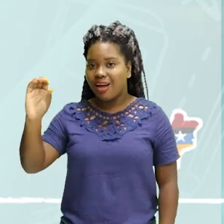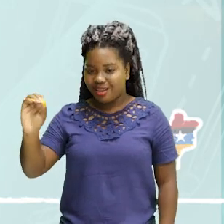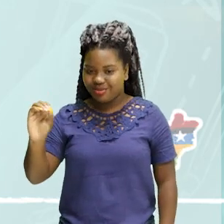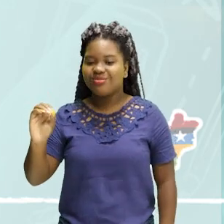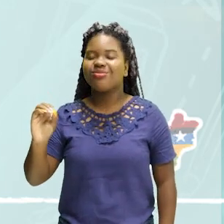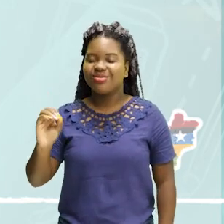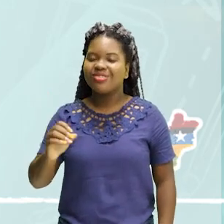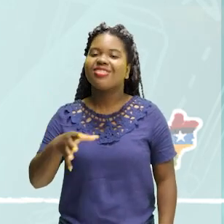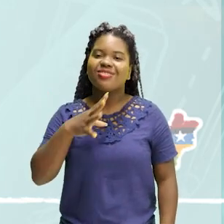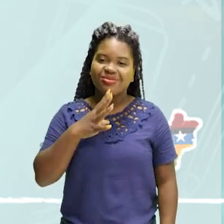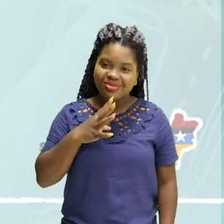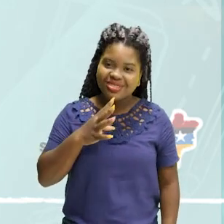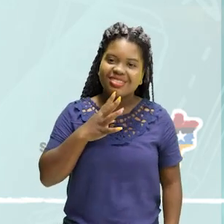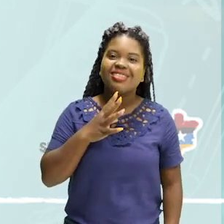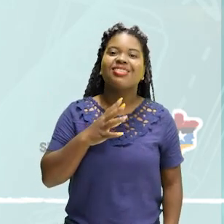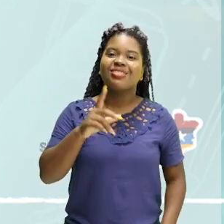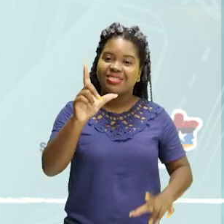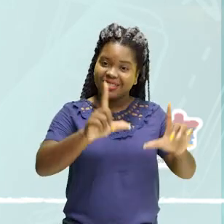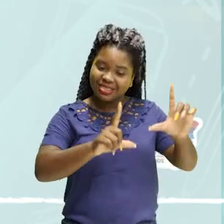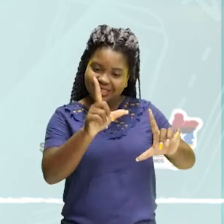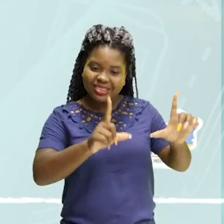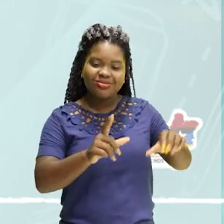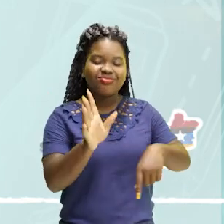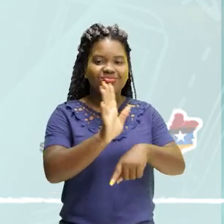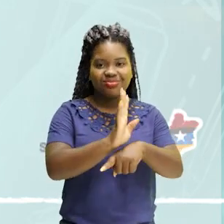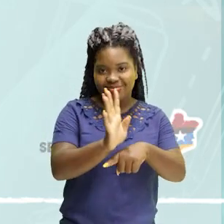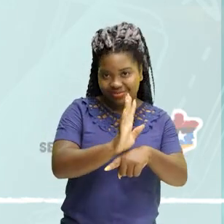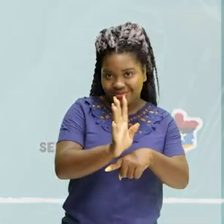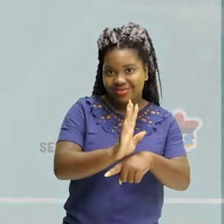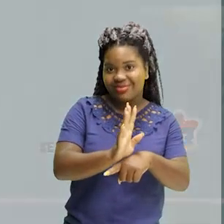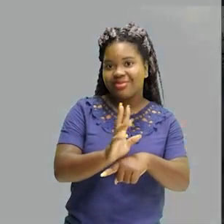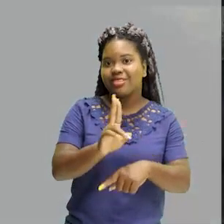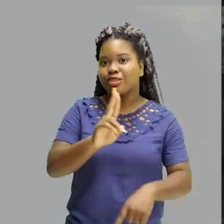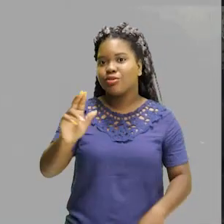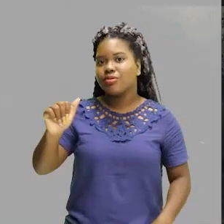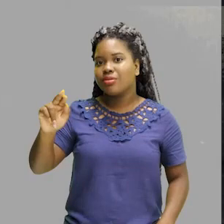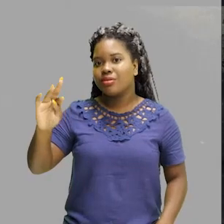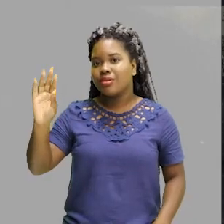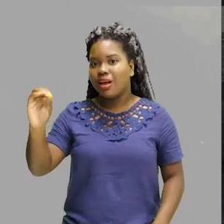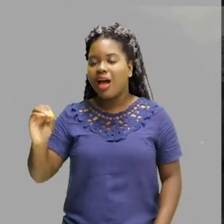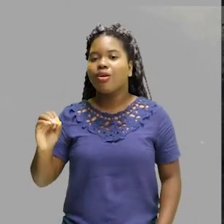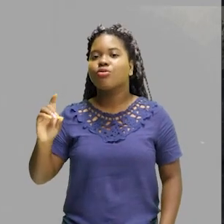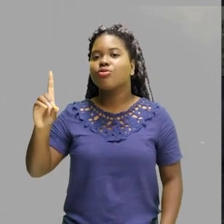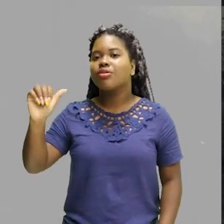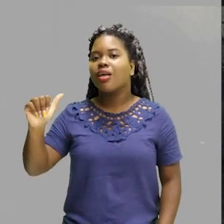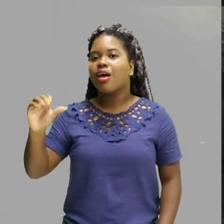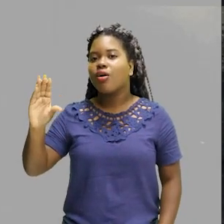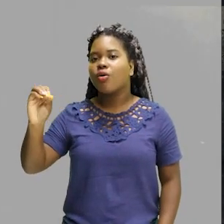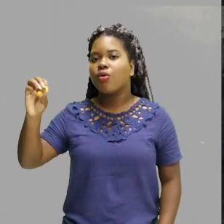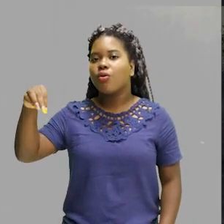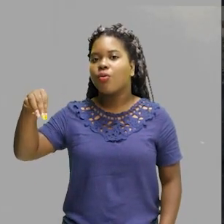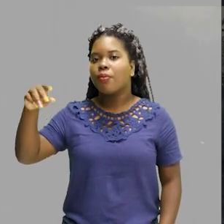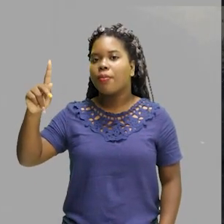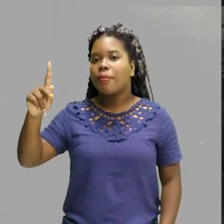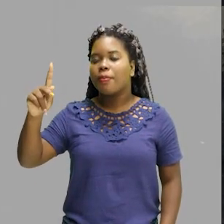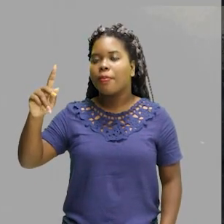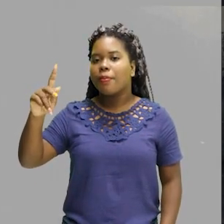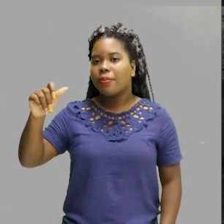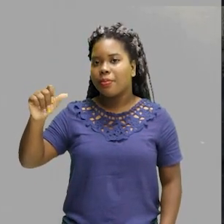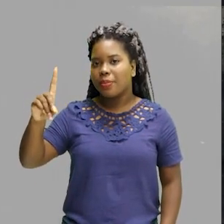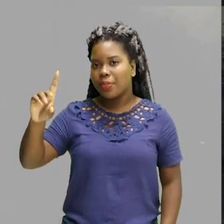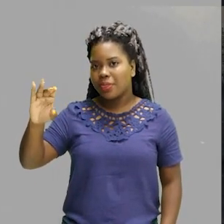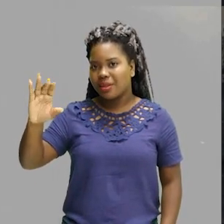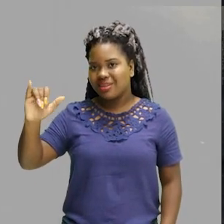já assistiram também em forma de filme. O Alto da Compadecida. Quem não assistiu? A história do Chicó, do